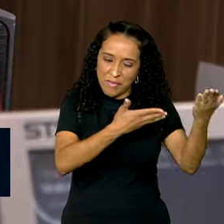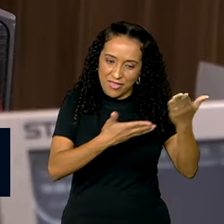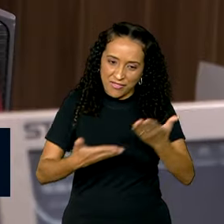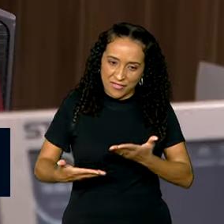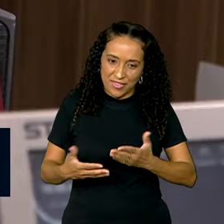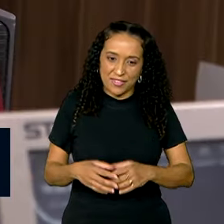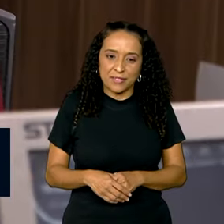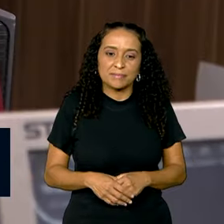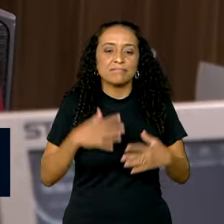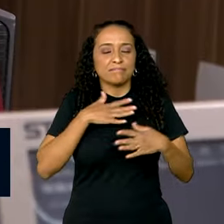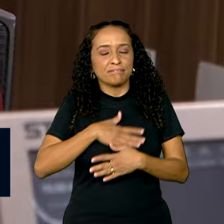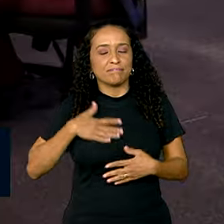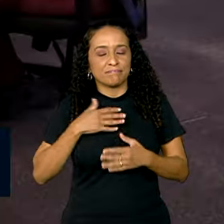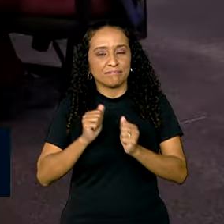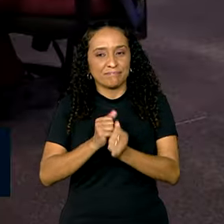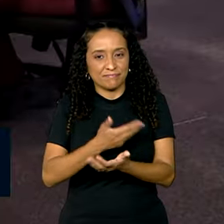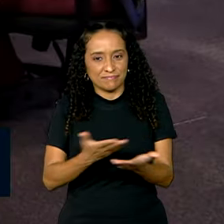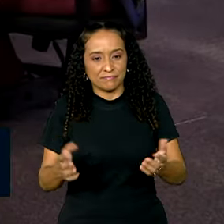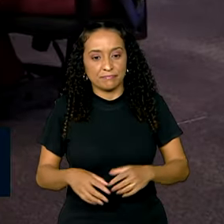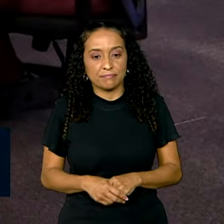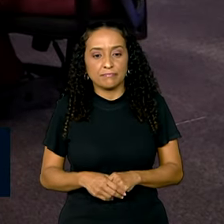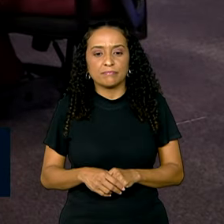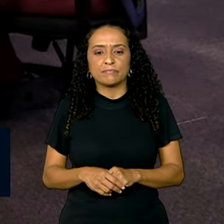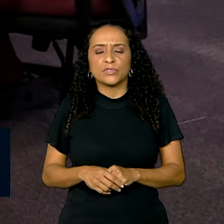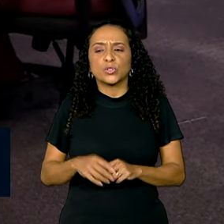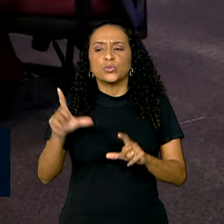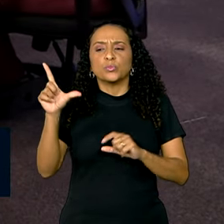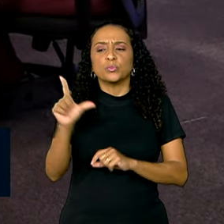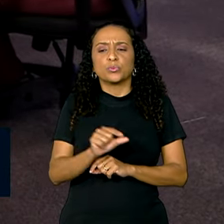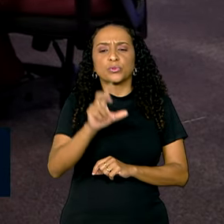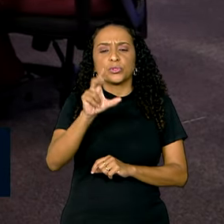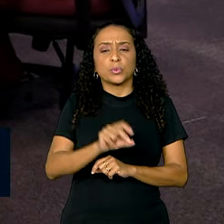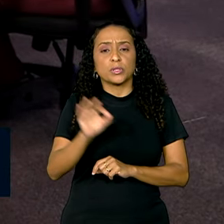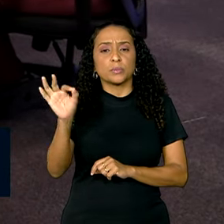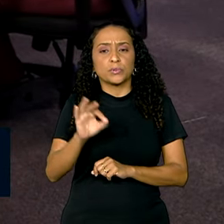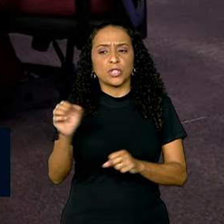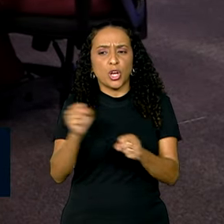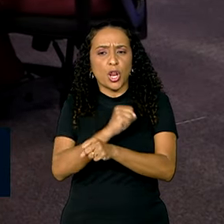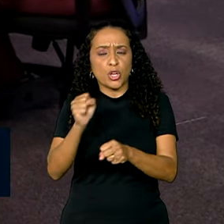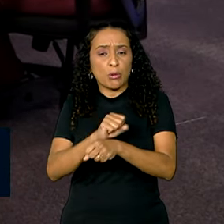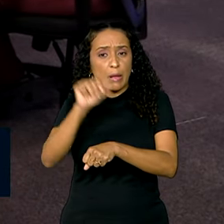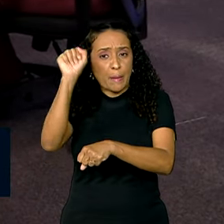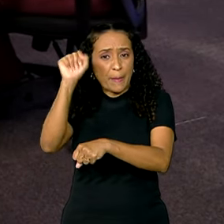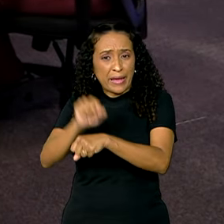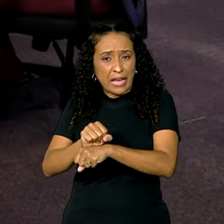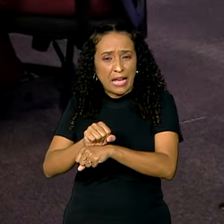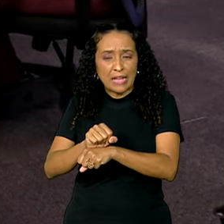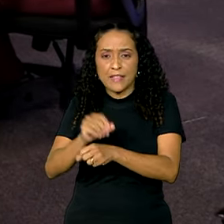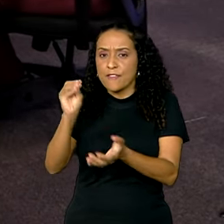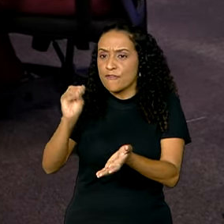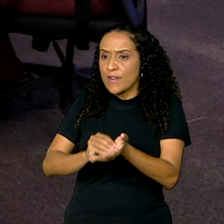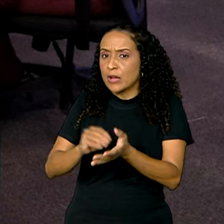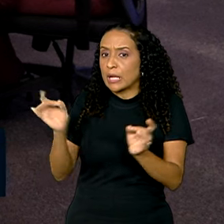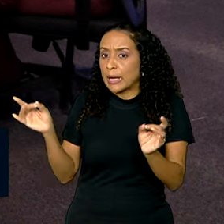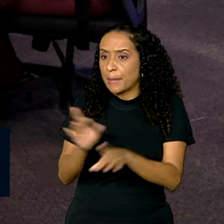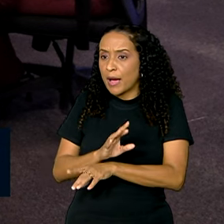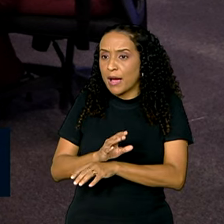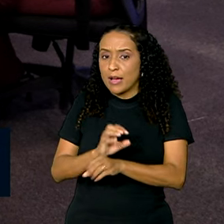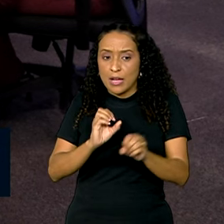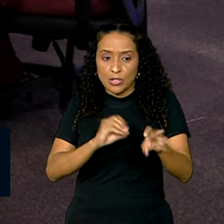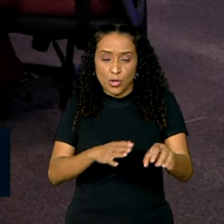noite um prazer estar aqui com vocês a redução de 50% nessas obras paralizadas e inacabadas da Educação